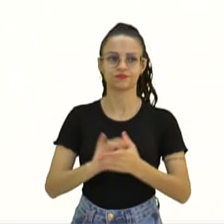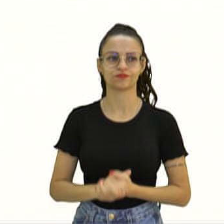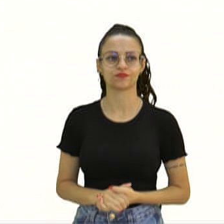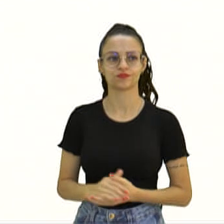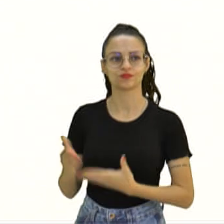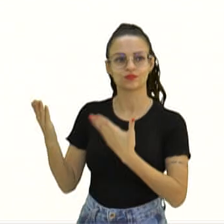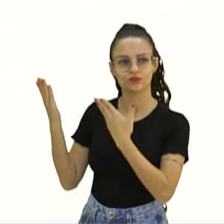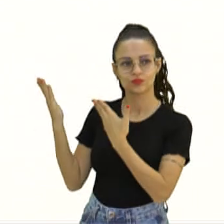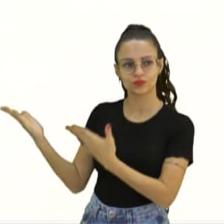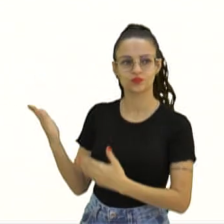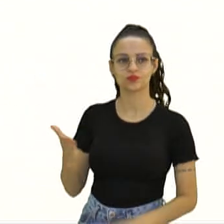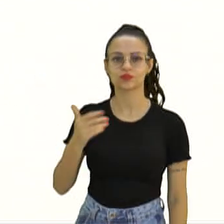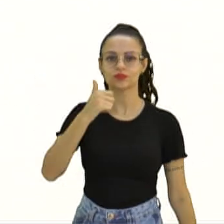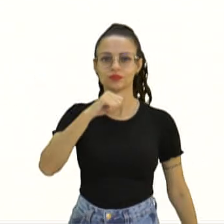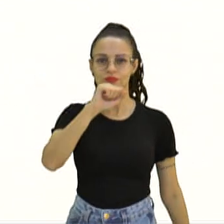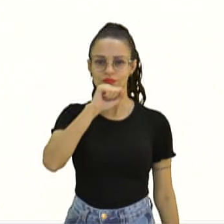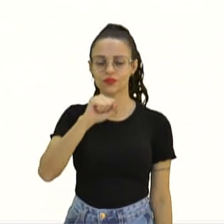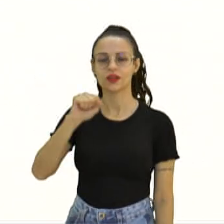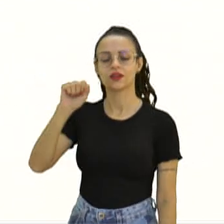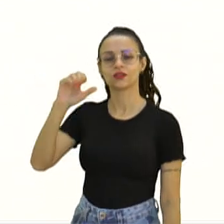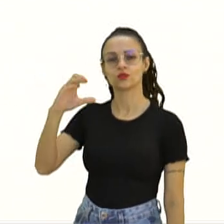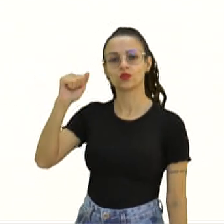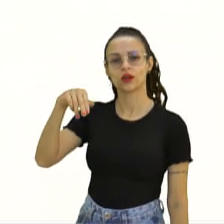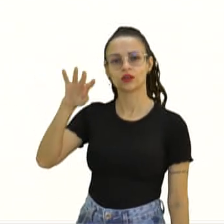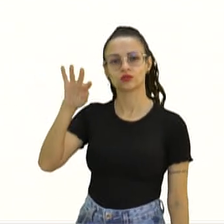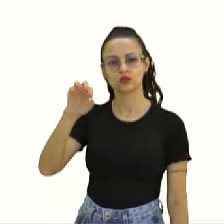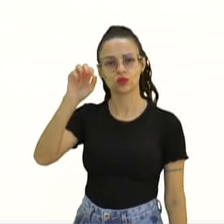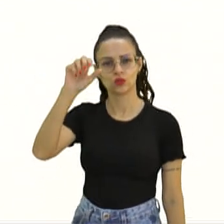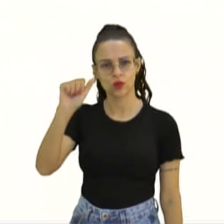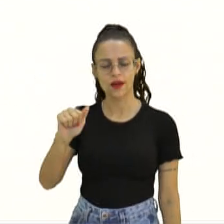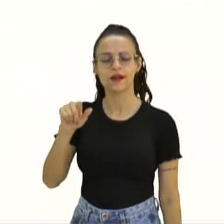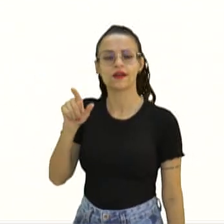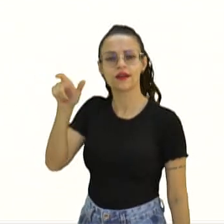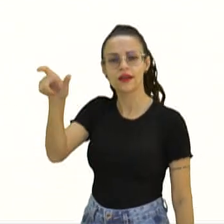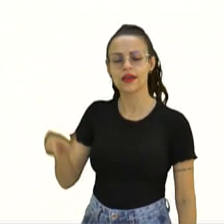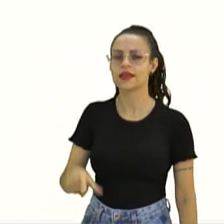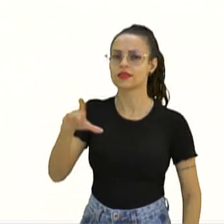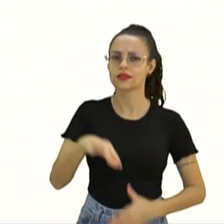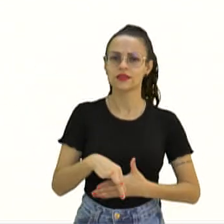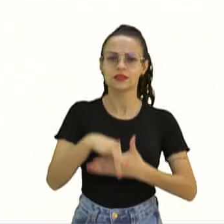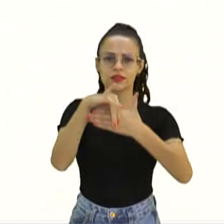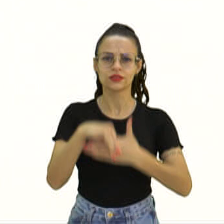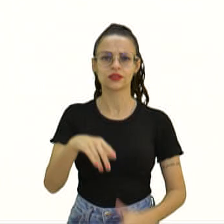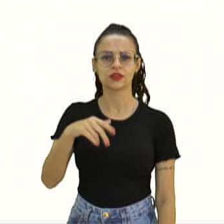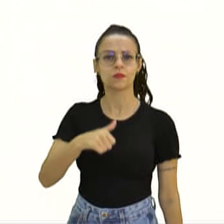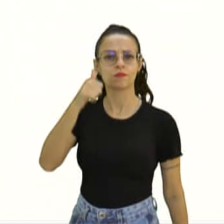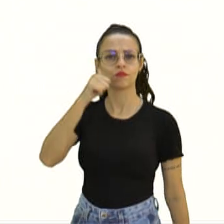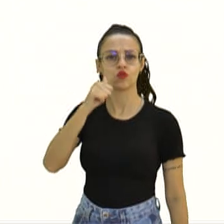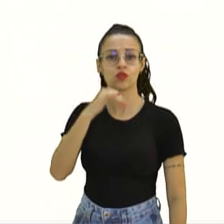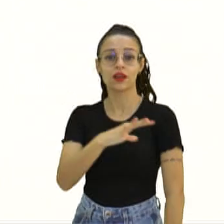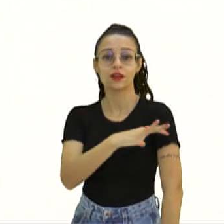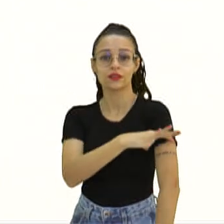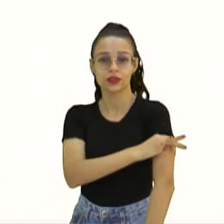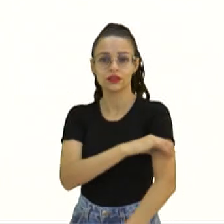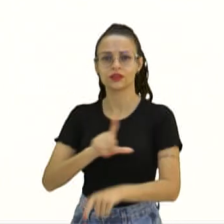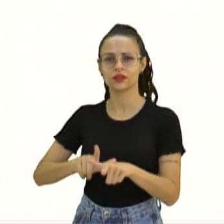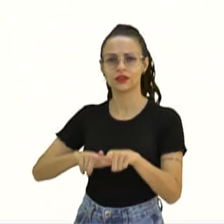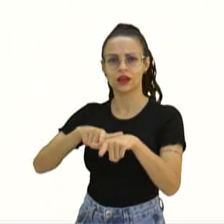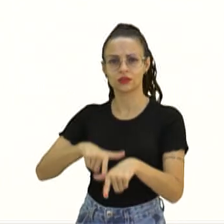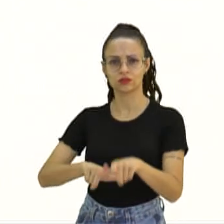e aqui temos Mãe Menininha do cantuá uma das grandes líderes mulheres do Candomblé no Brasil